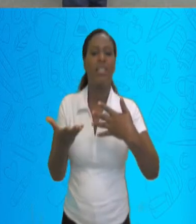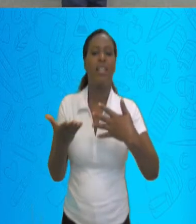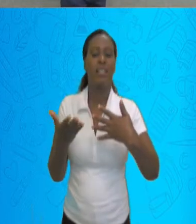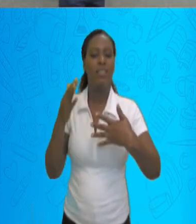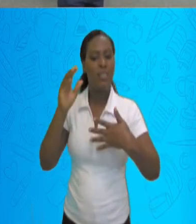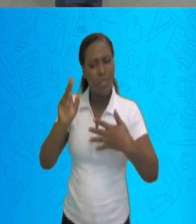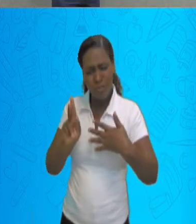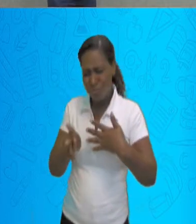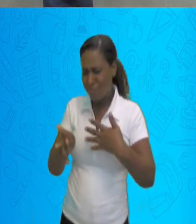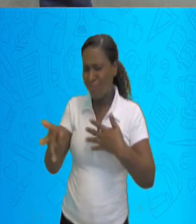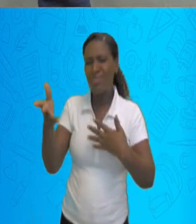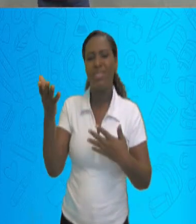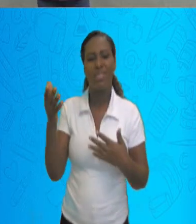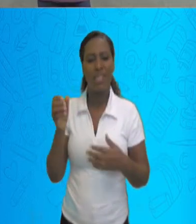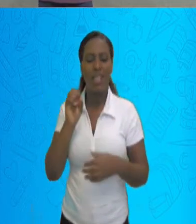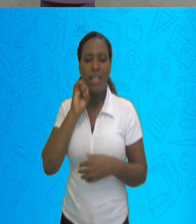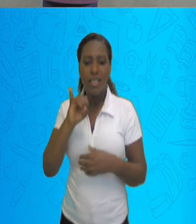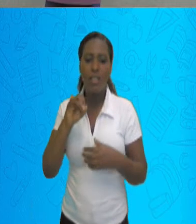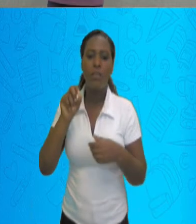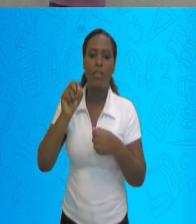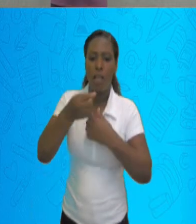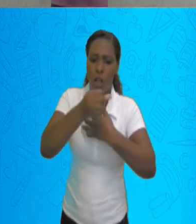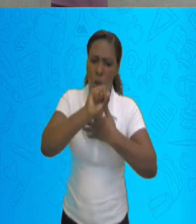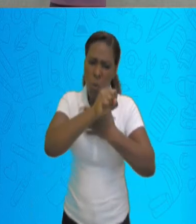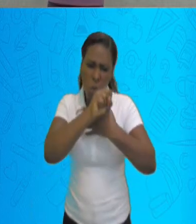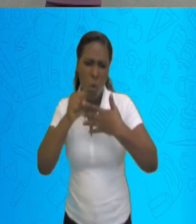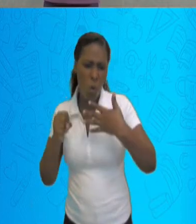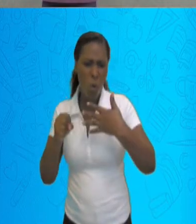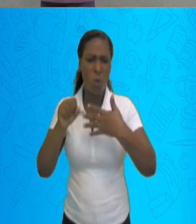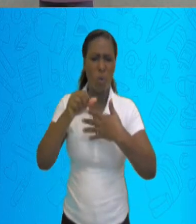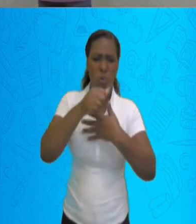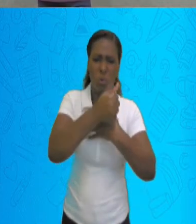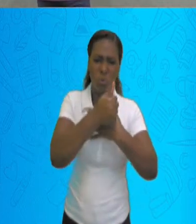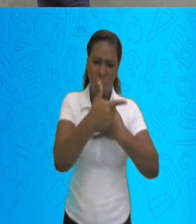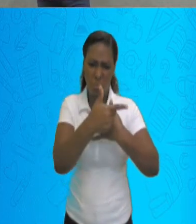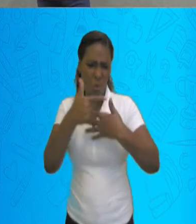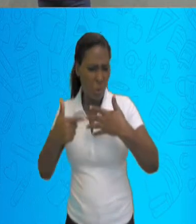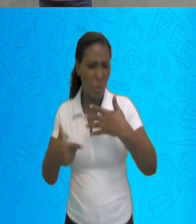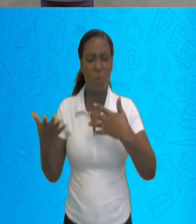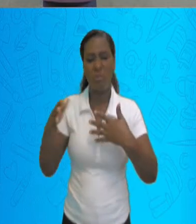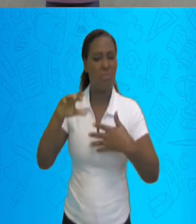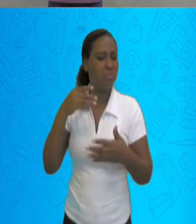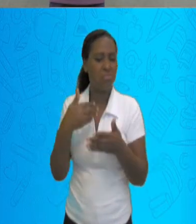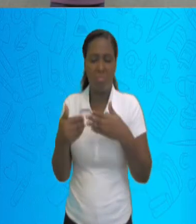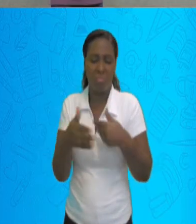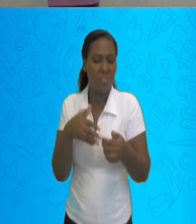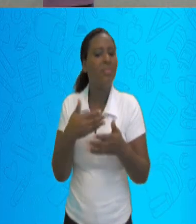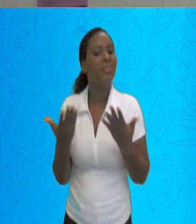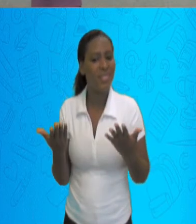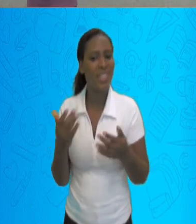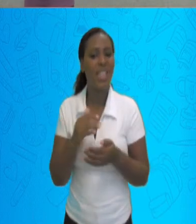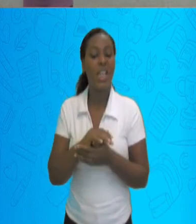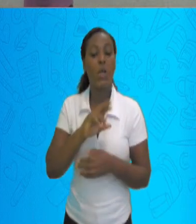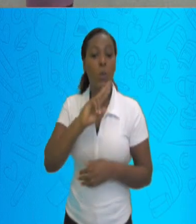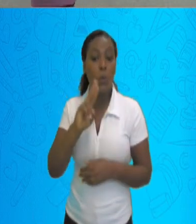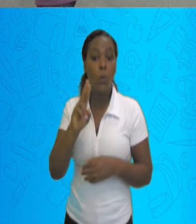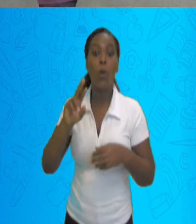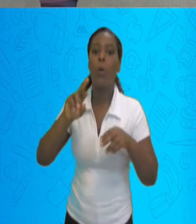e assim, se a gente aumentar o lado de cada prisma, de cada pirâmide, a nomenclatura também muda.